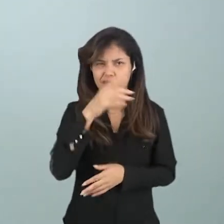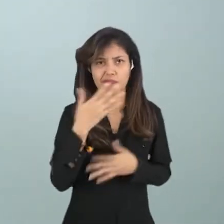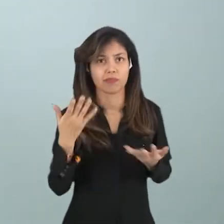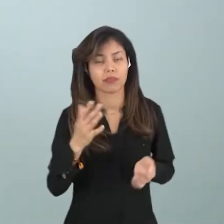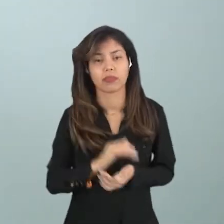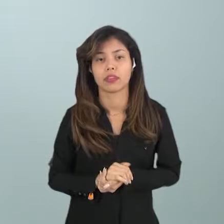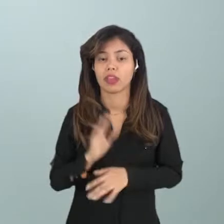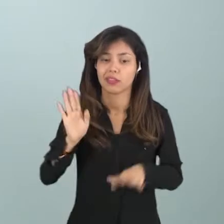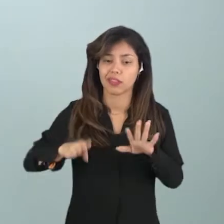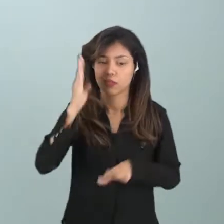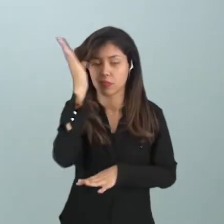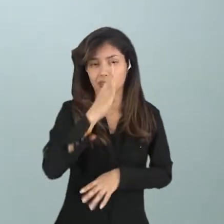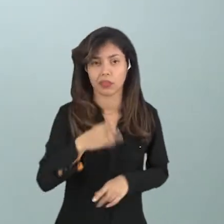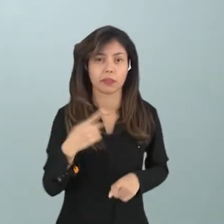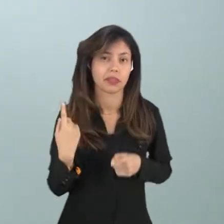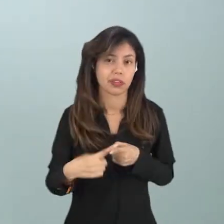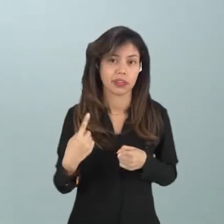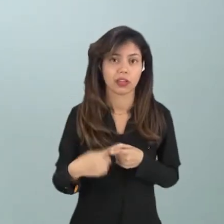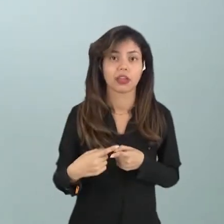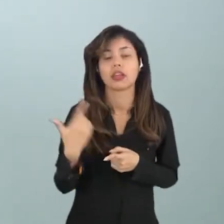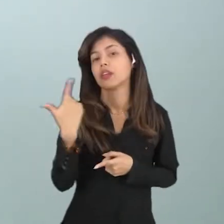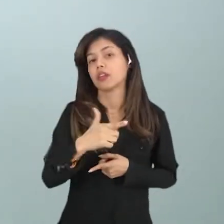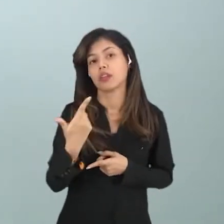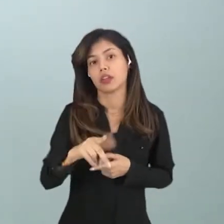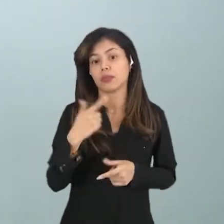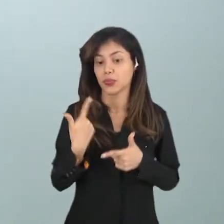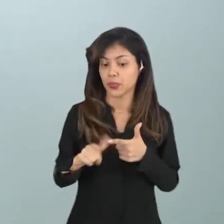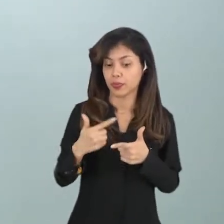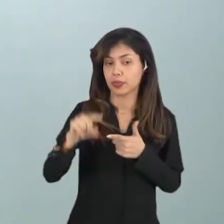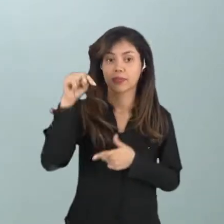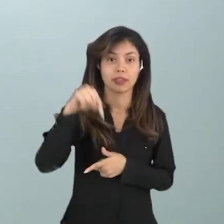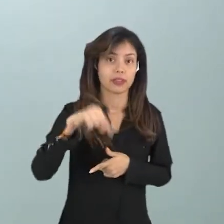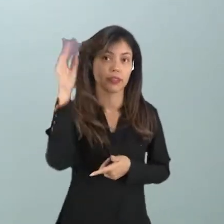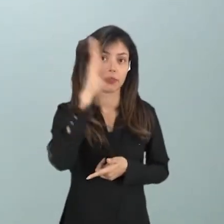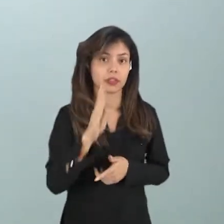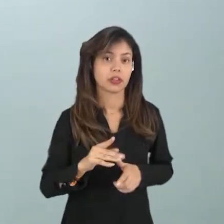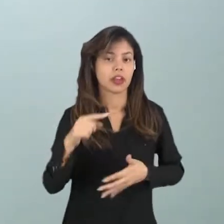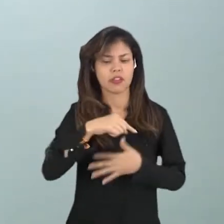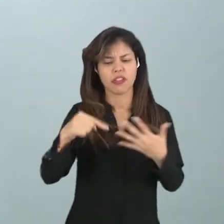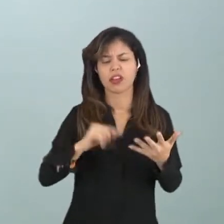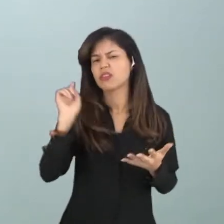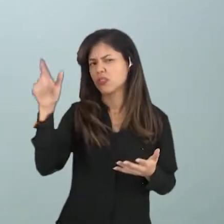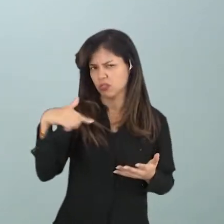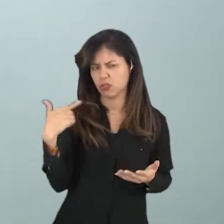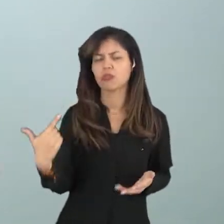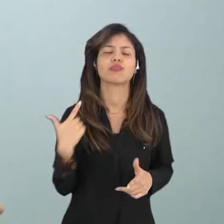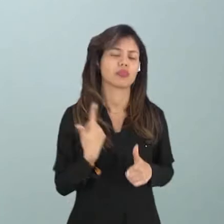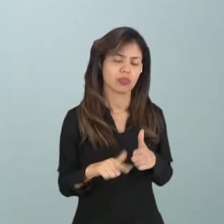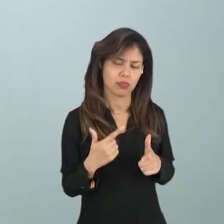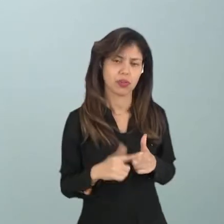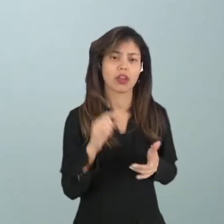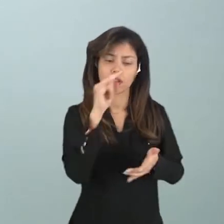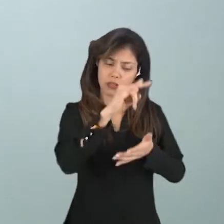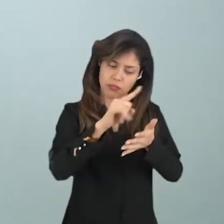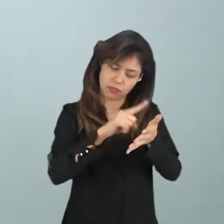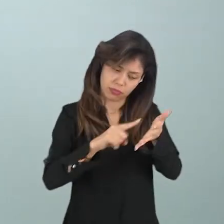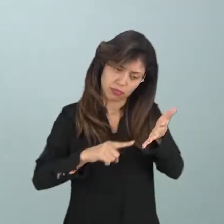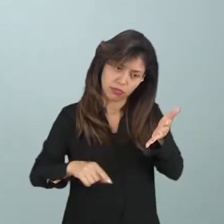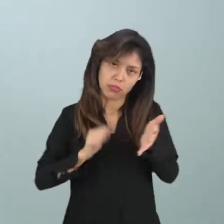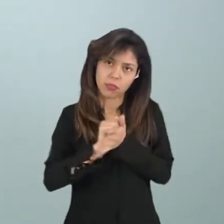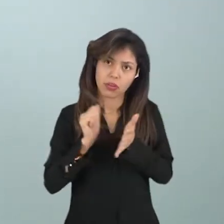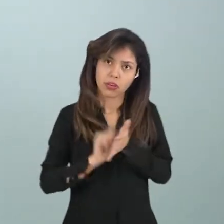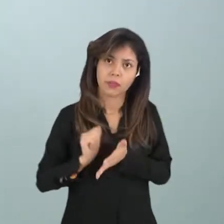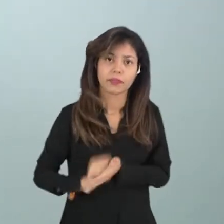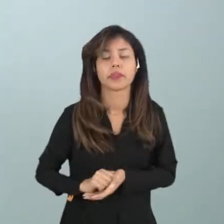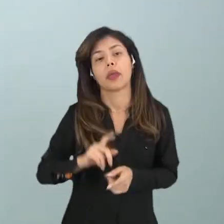não entendemos isso porque não temos esse problema aqui. Temos vários problemas que a gente, se for fazer uma lista, ela é enorme.